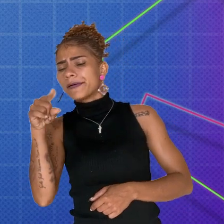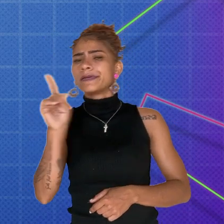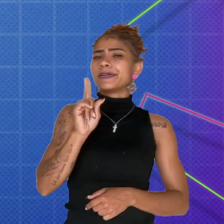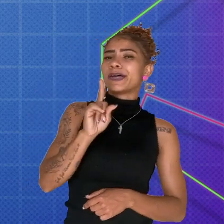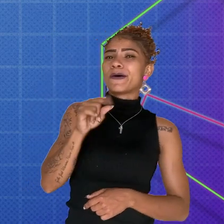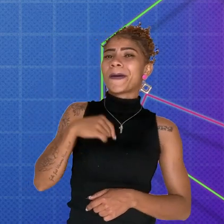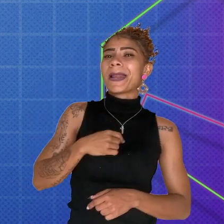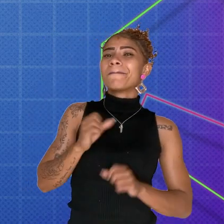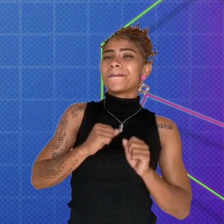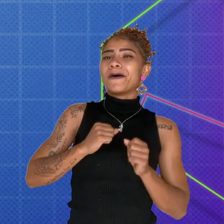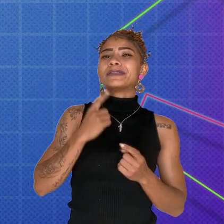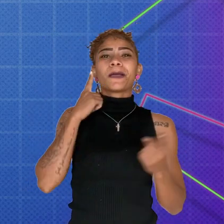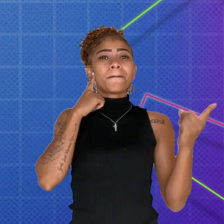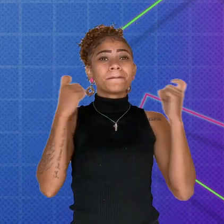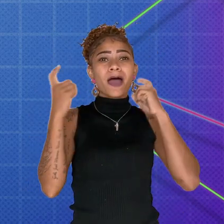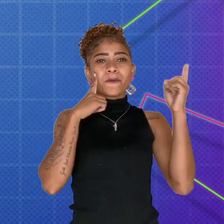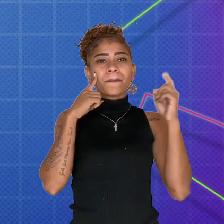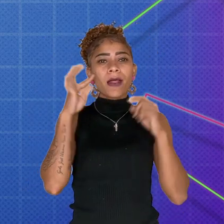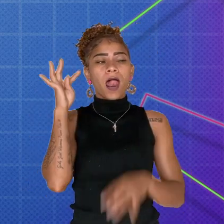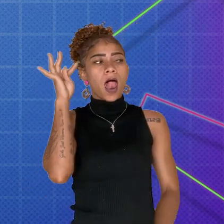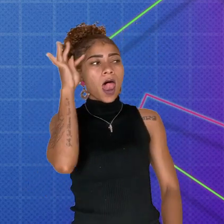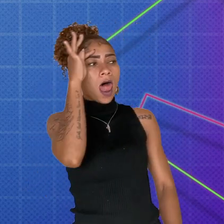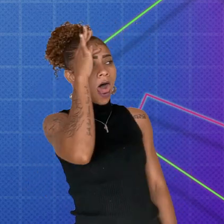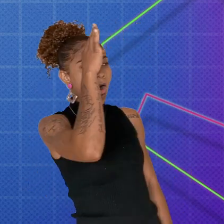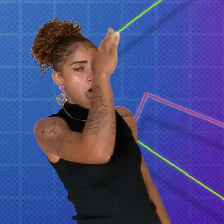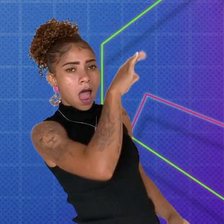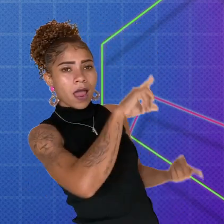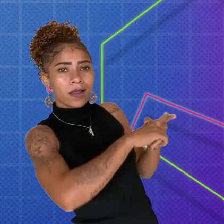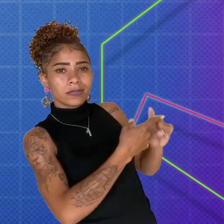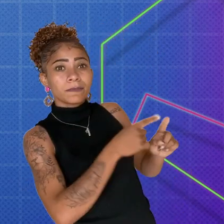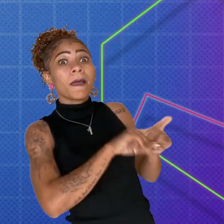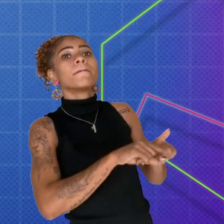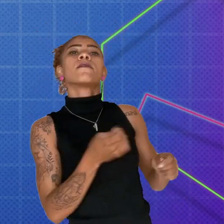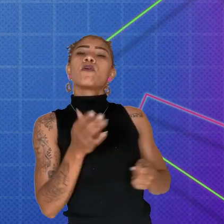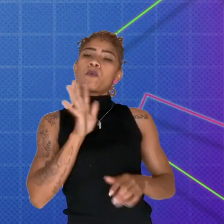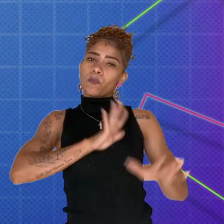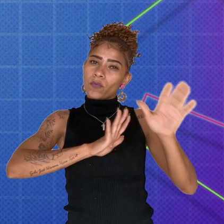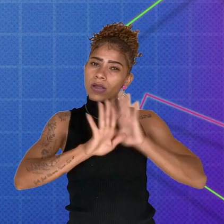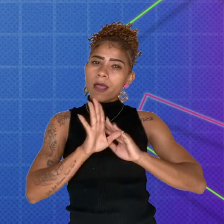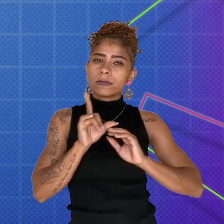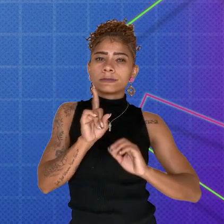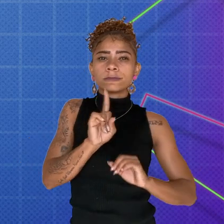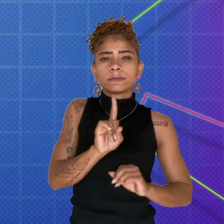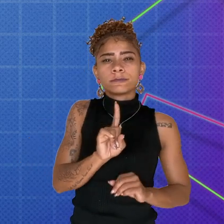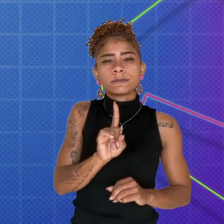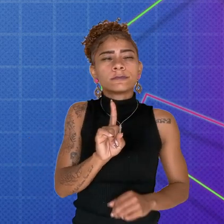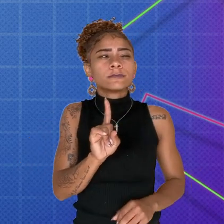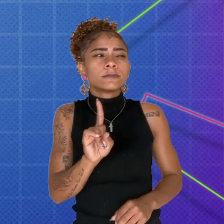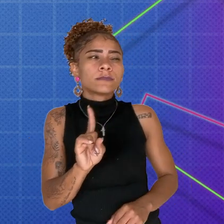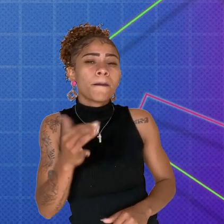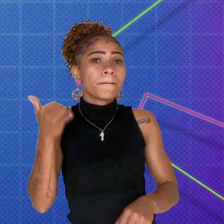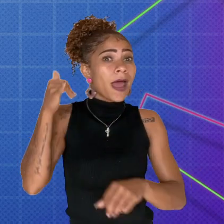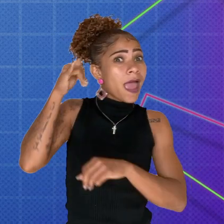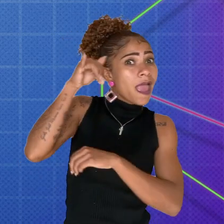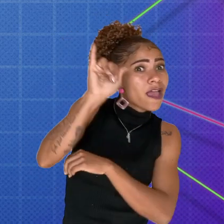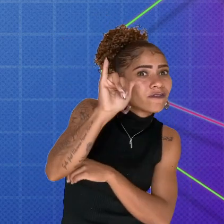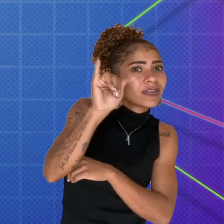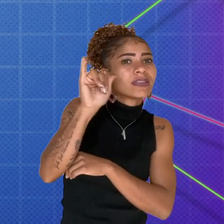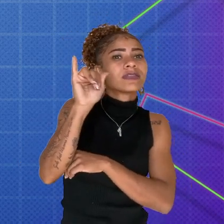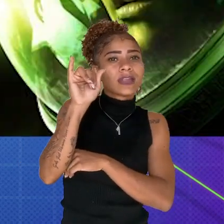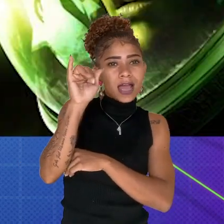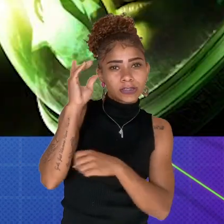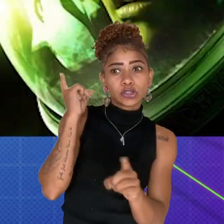não. O jogador pode fazer barulho para distrair os inimigos, mas também precisa ser cuidadoso ao se mover silenciosamente para evitar ser